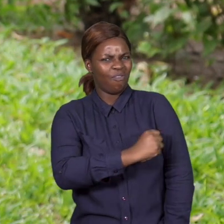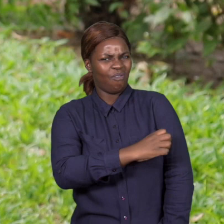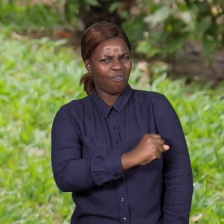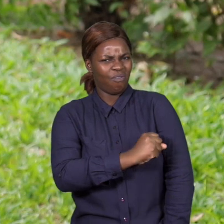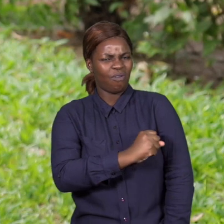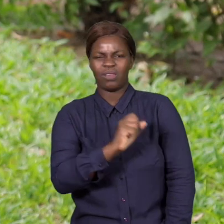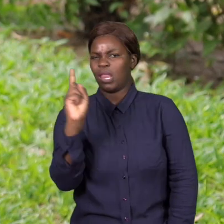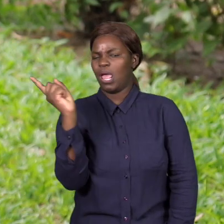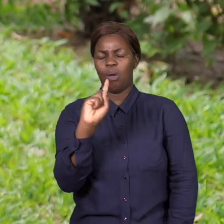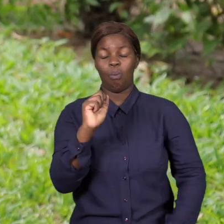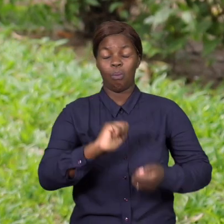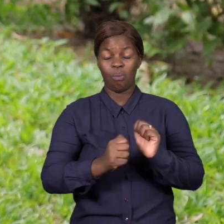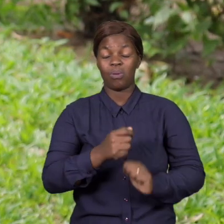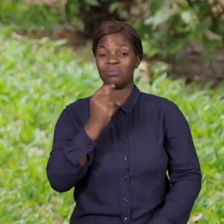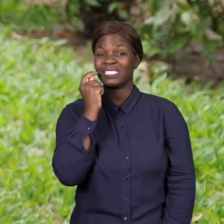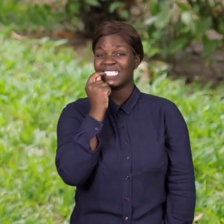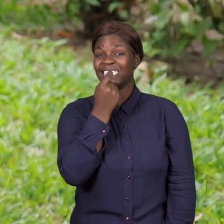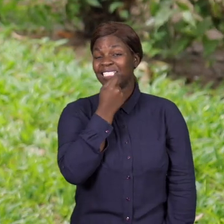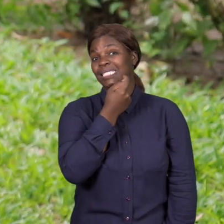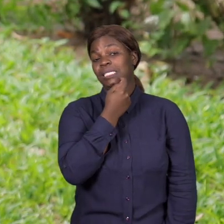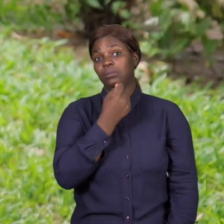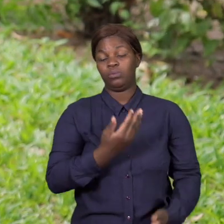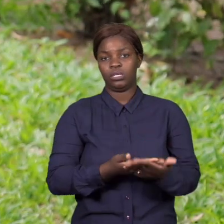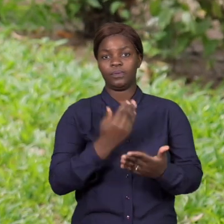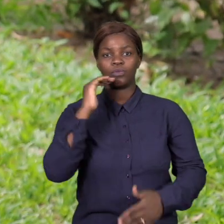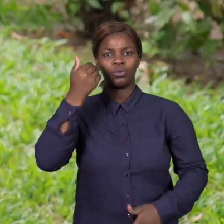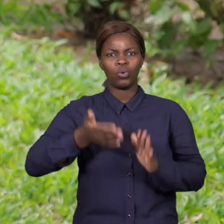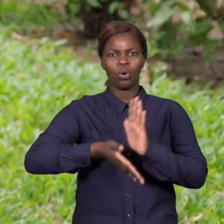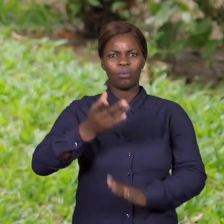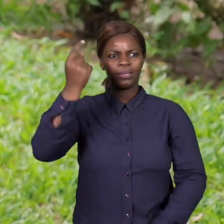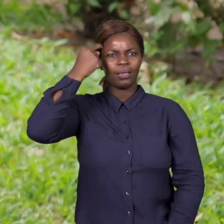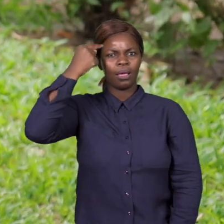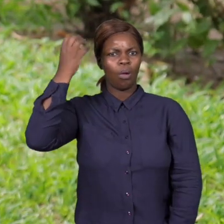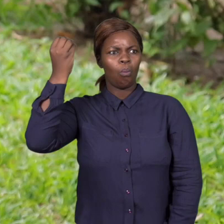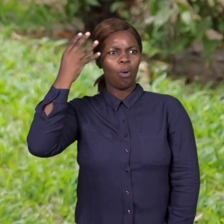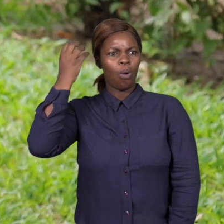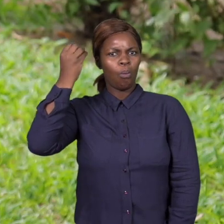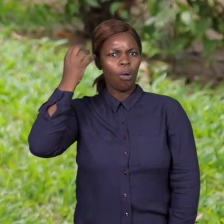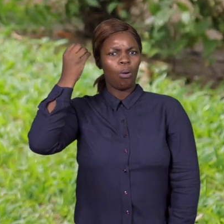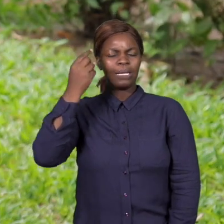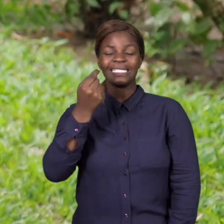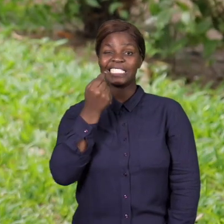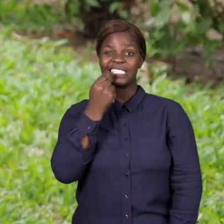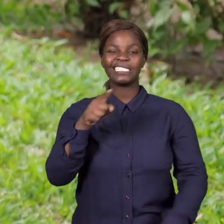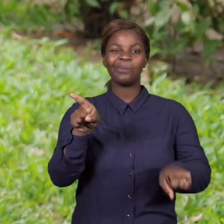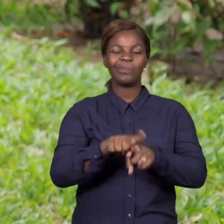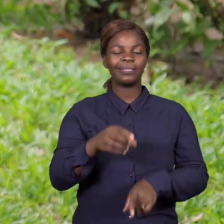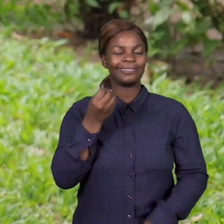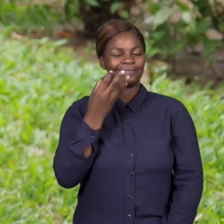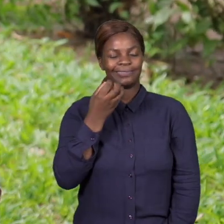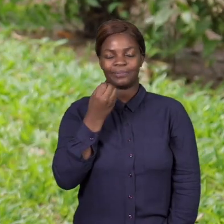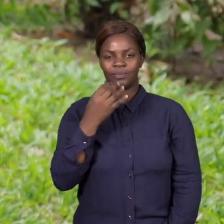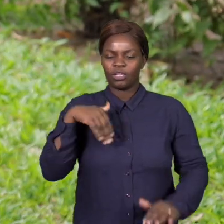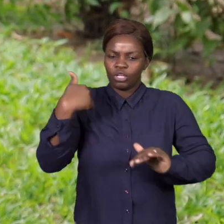Foi o problema dos dentes. Quando começa a doer a cabeça, está a doer dente. Quando vou dizer que tem